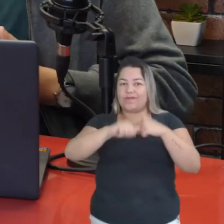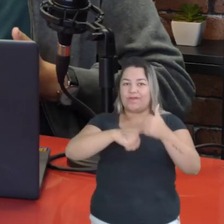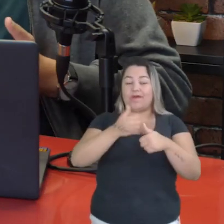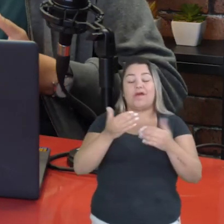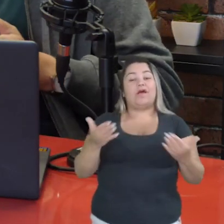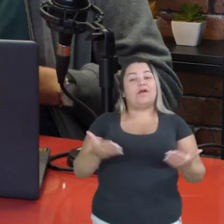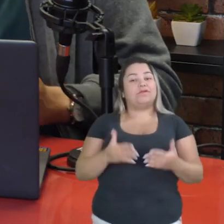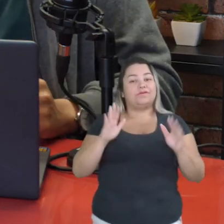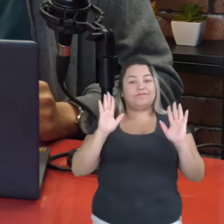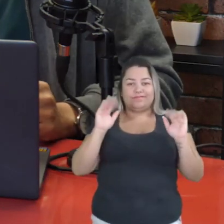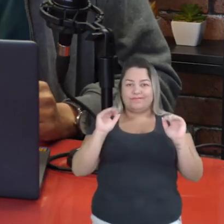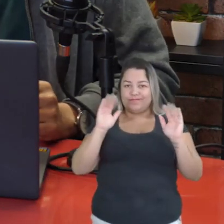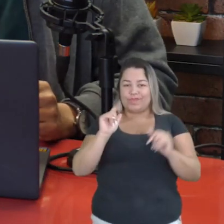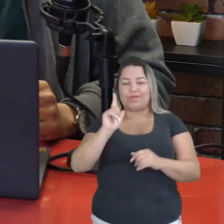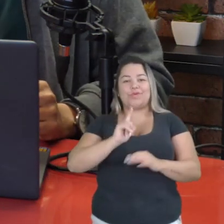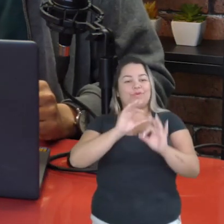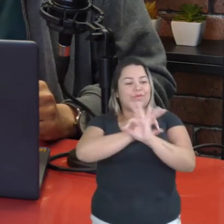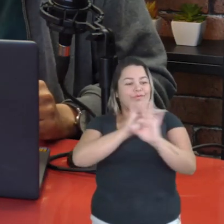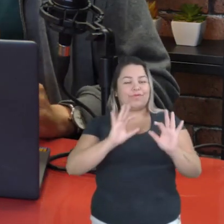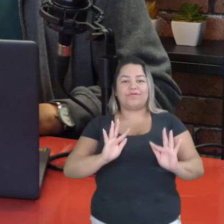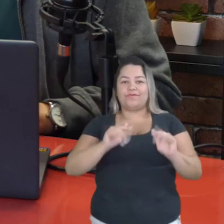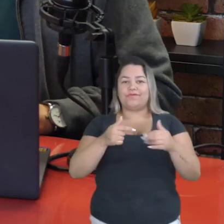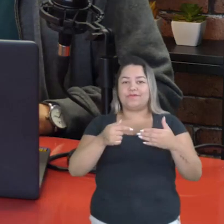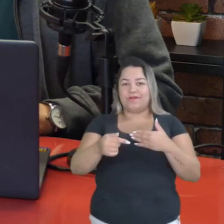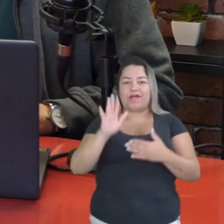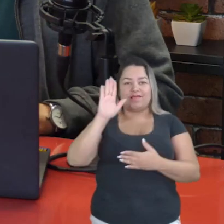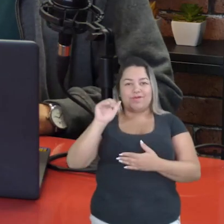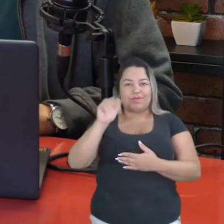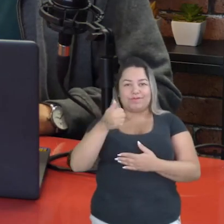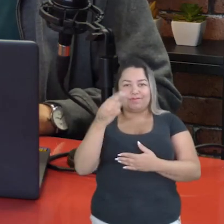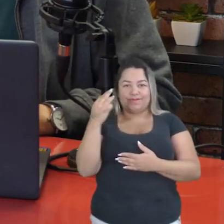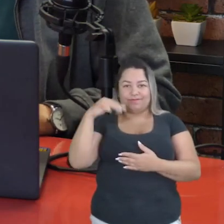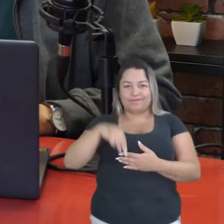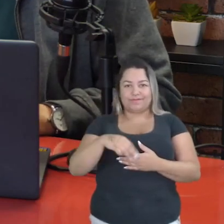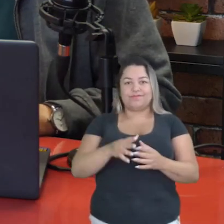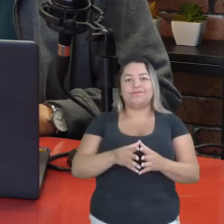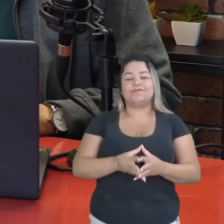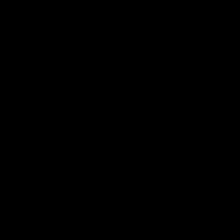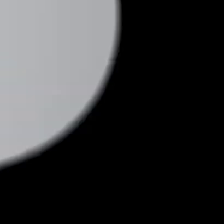despeço de você. Tenha um ótimo final de semana e até o próximo 13 Minutos.